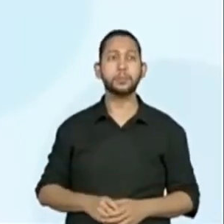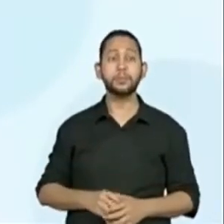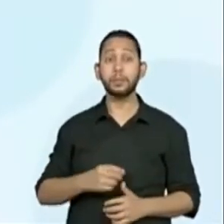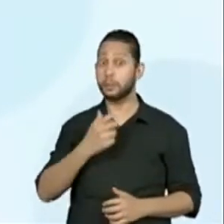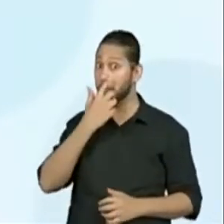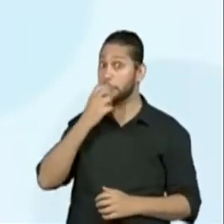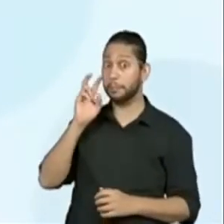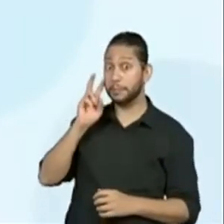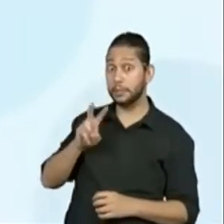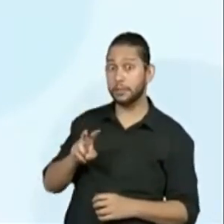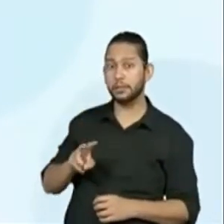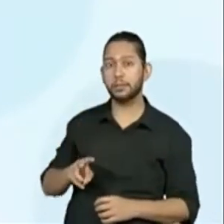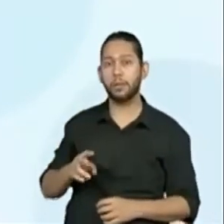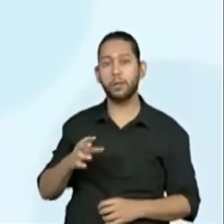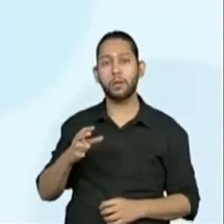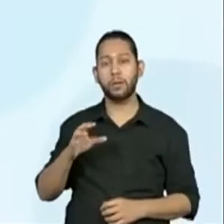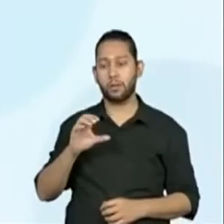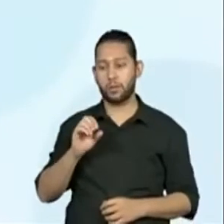observar